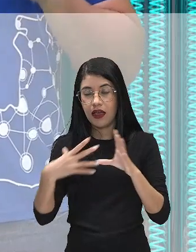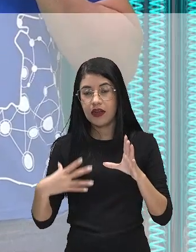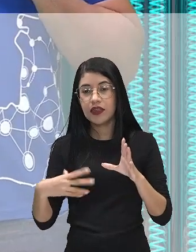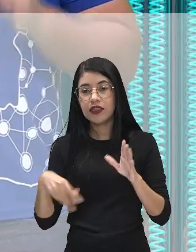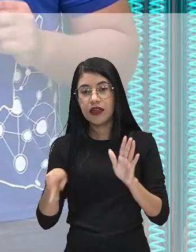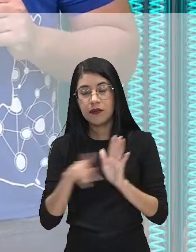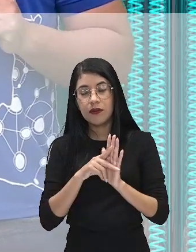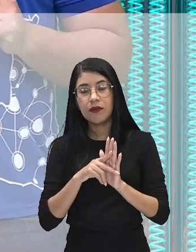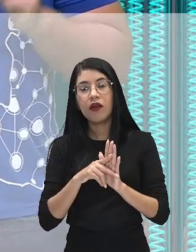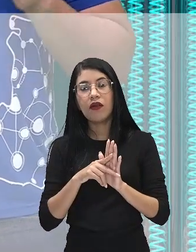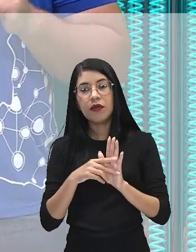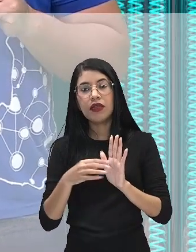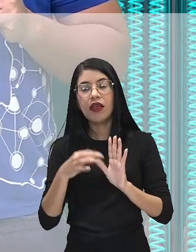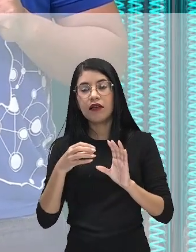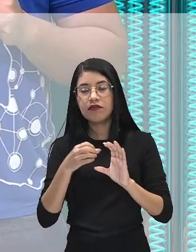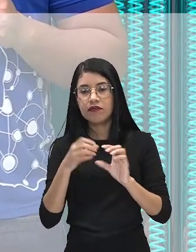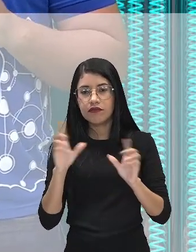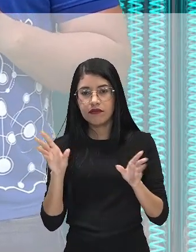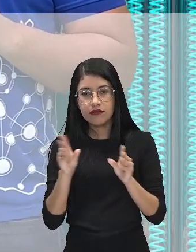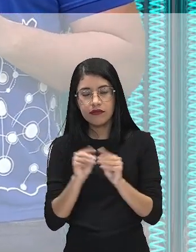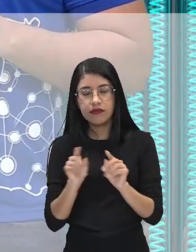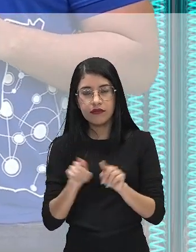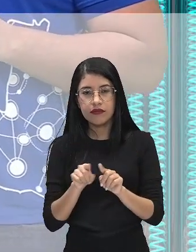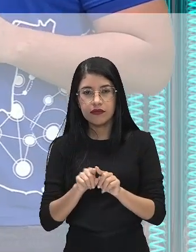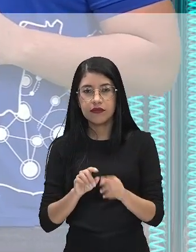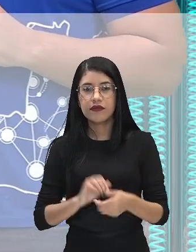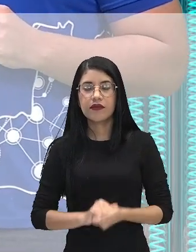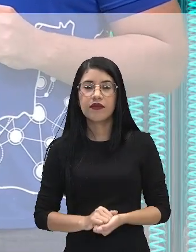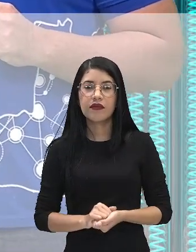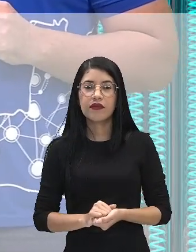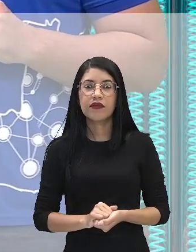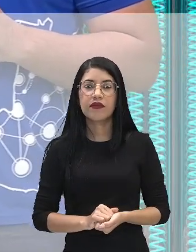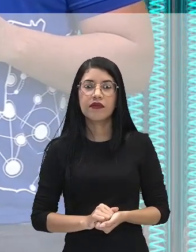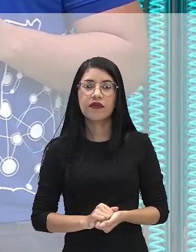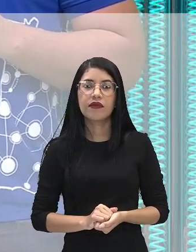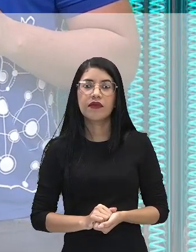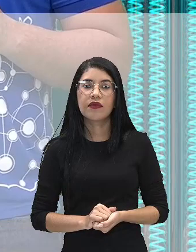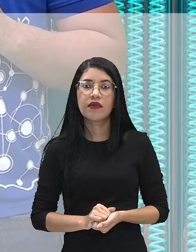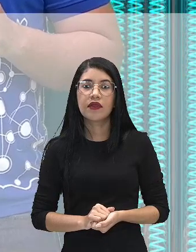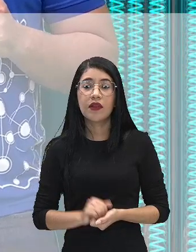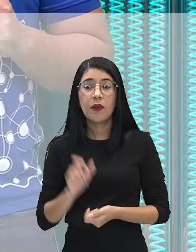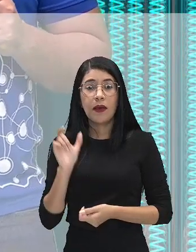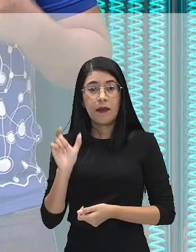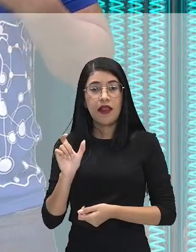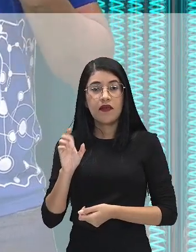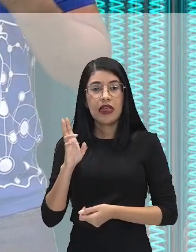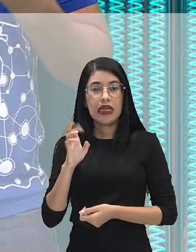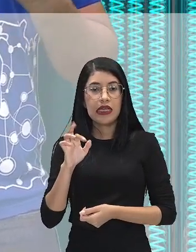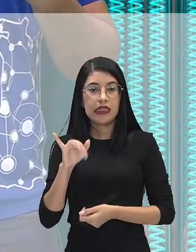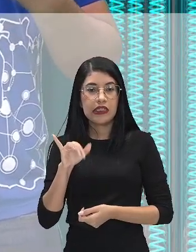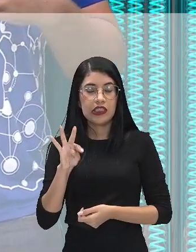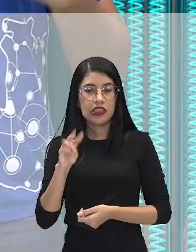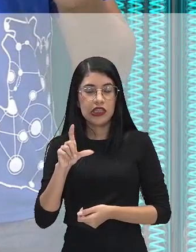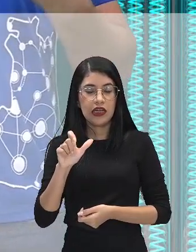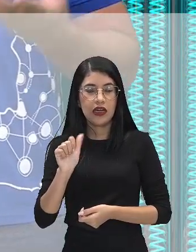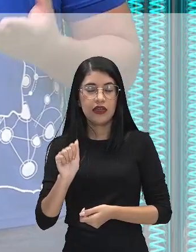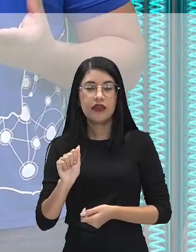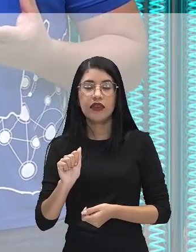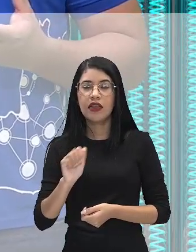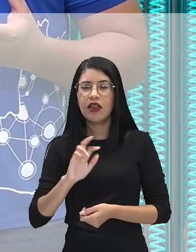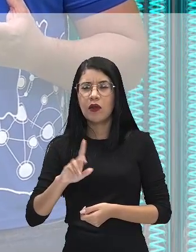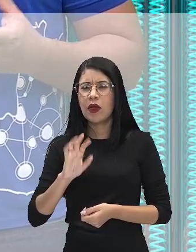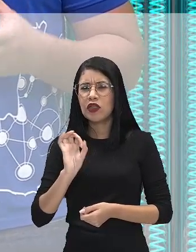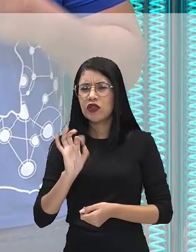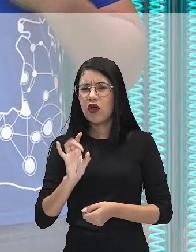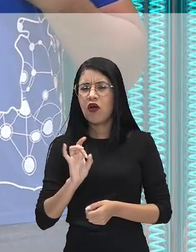resenha. E quando falamos em críticas, gente, em uma resenha, essa palavra aqui não está relacionada apenas a falar